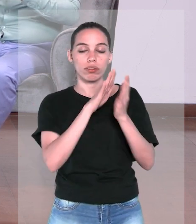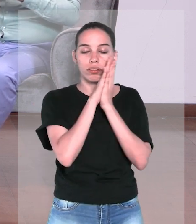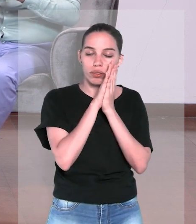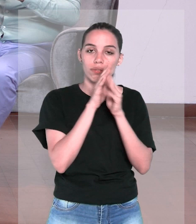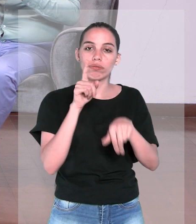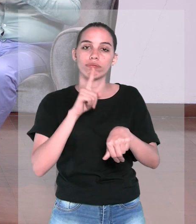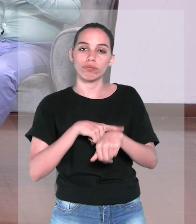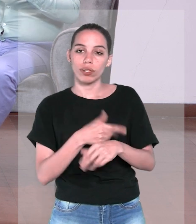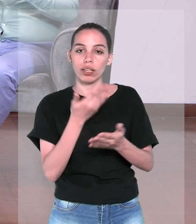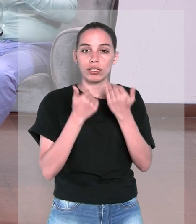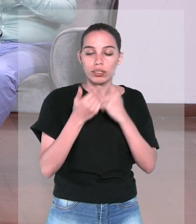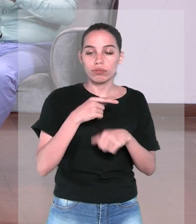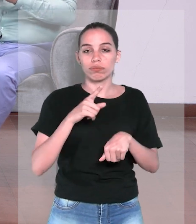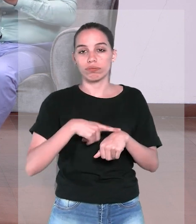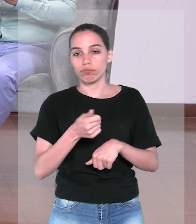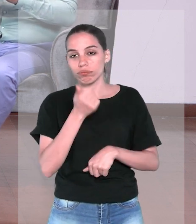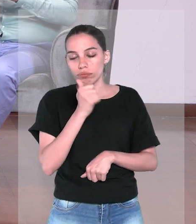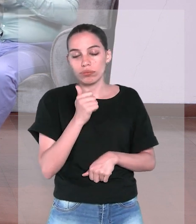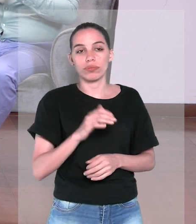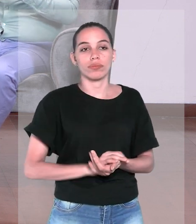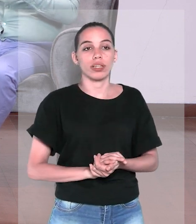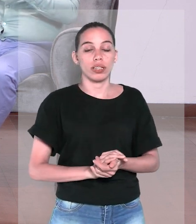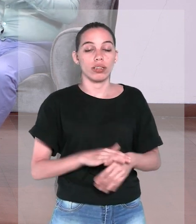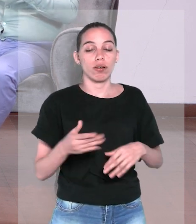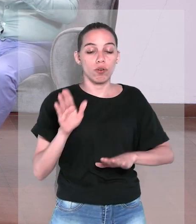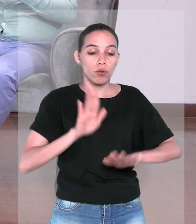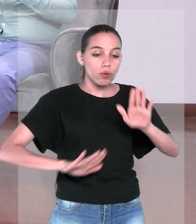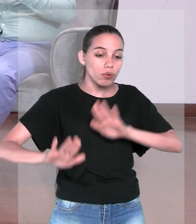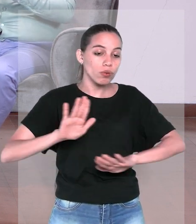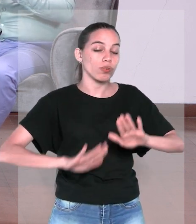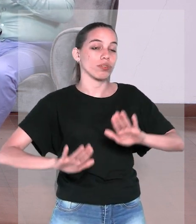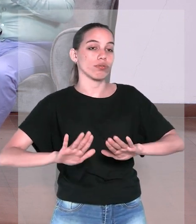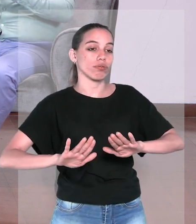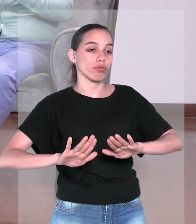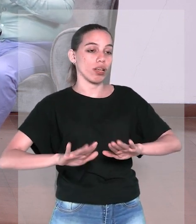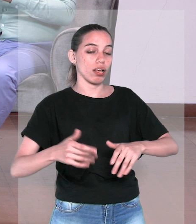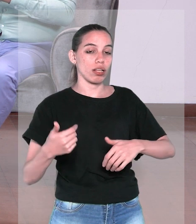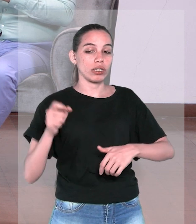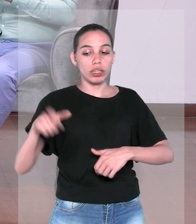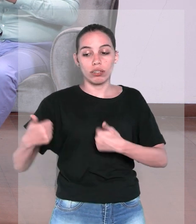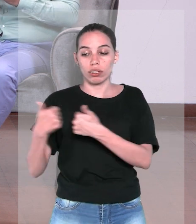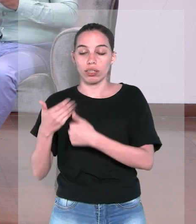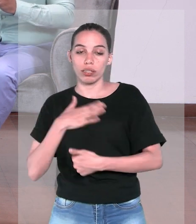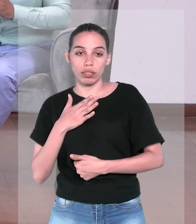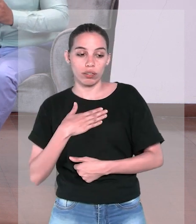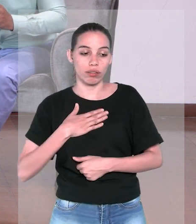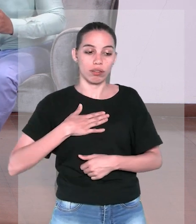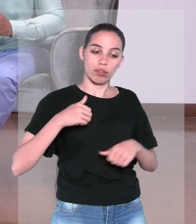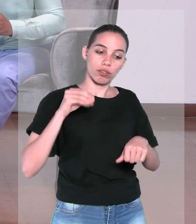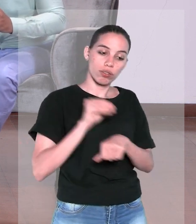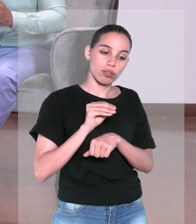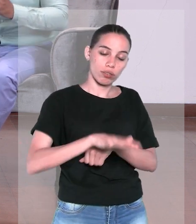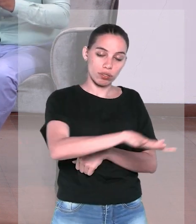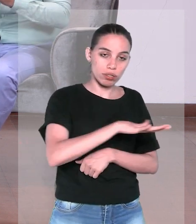gente come? Como é que a gente se relaciona? Como é que a gente cuida da gente?